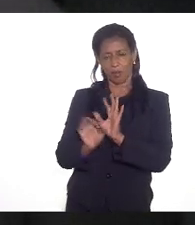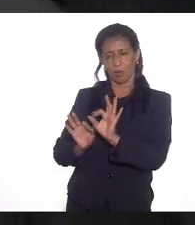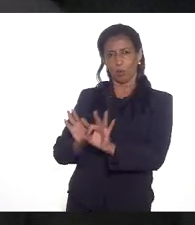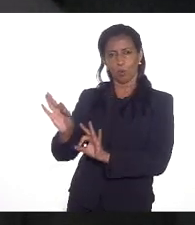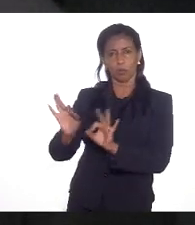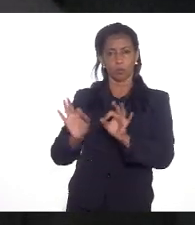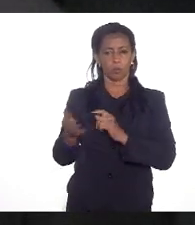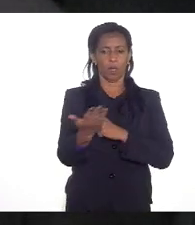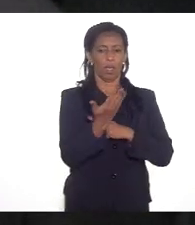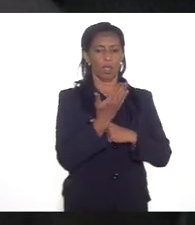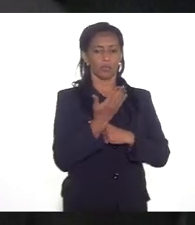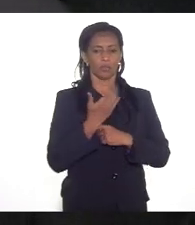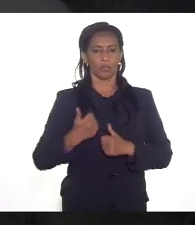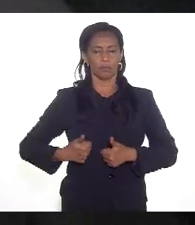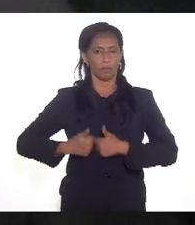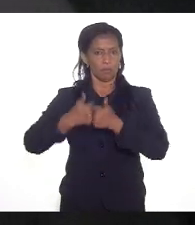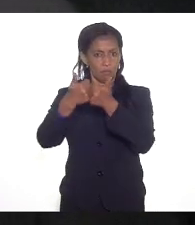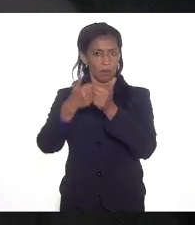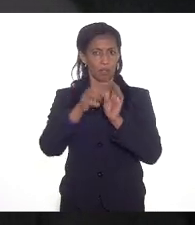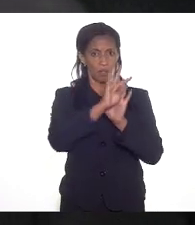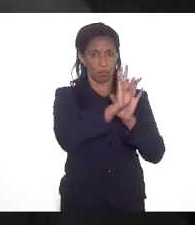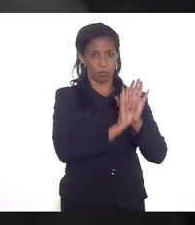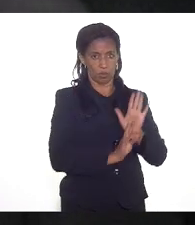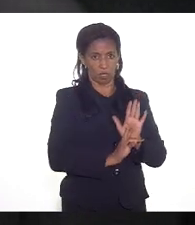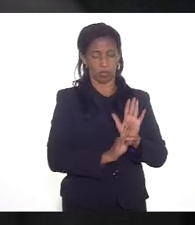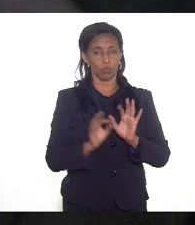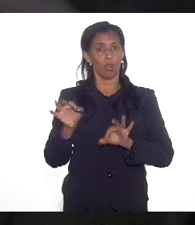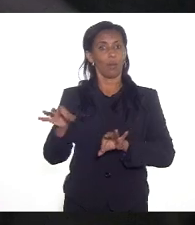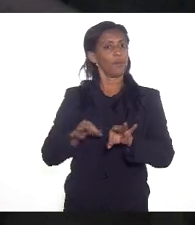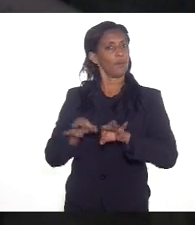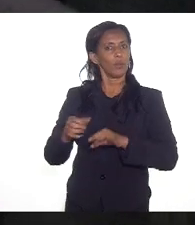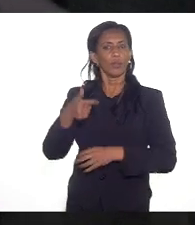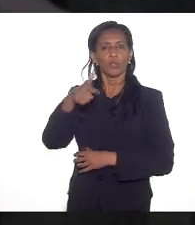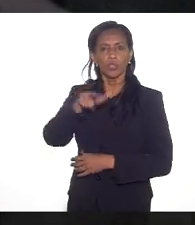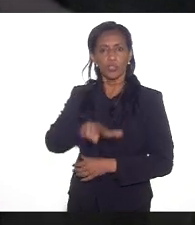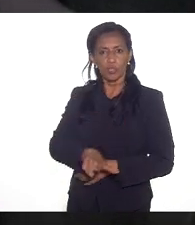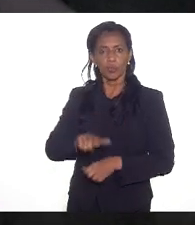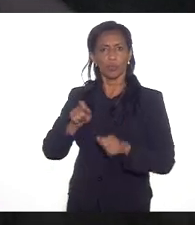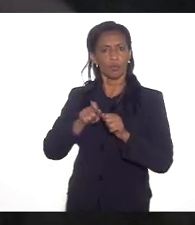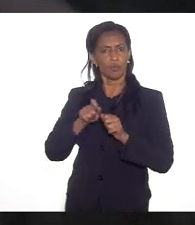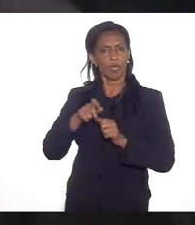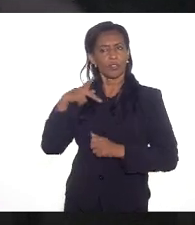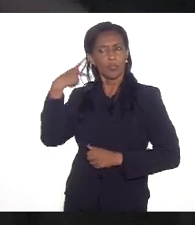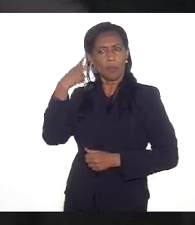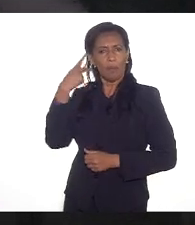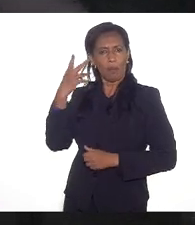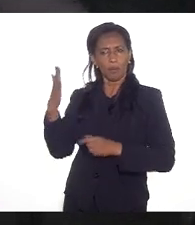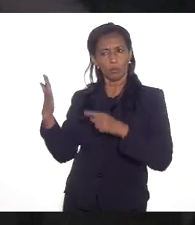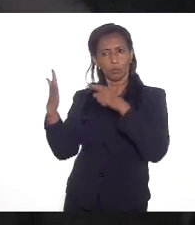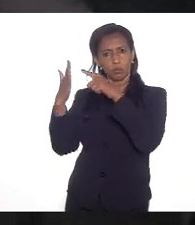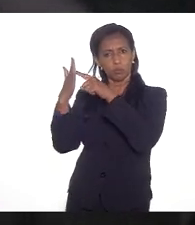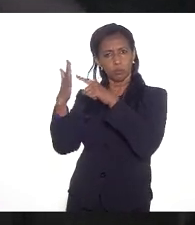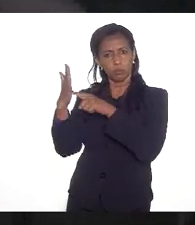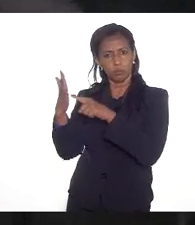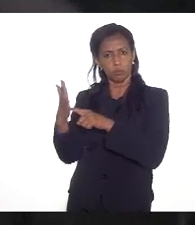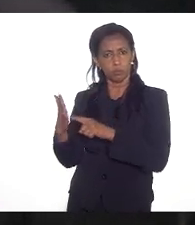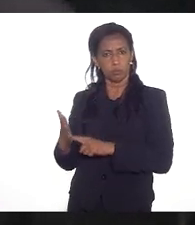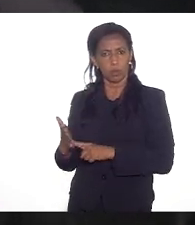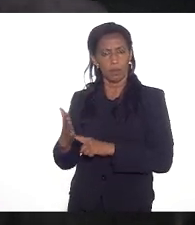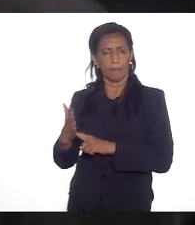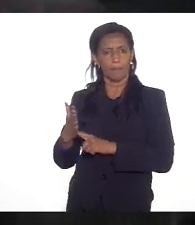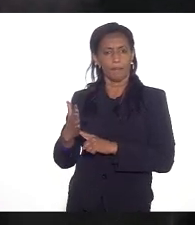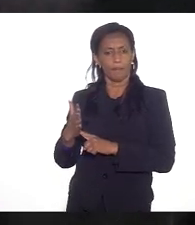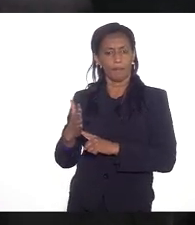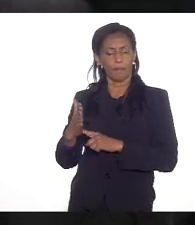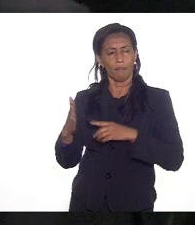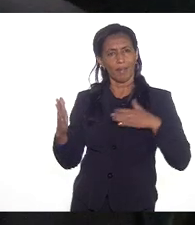que ajudaram a melhorar o texto é um projeto de novo faz com que o Parlamento a ponte Oi para o